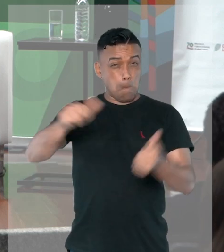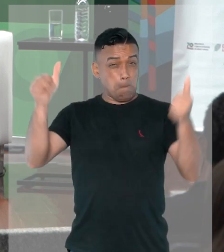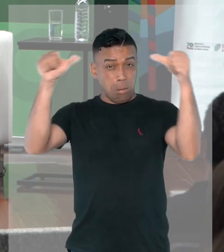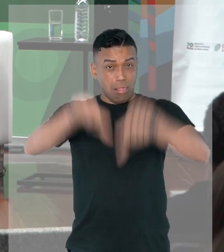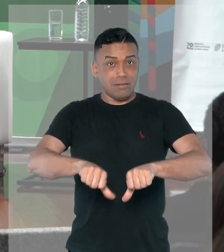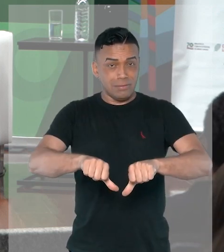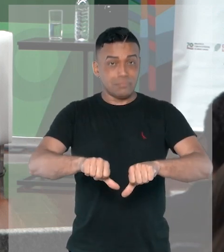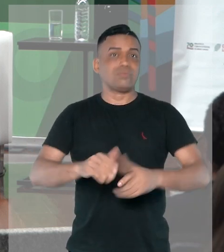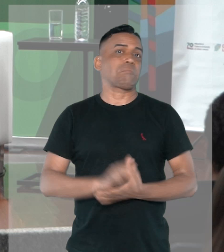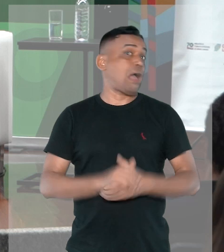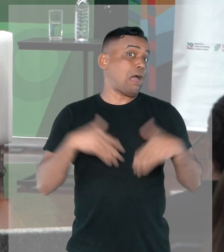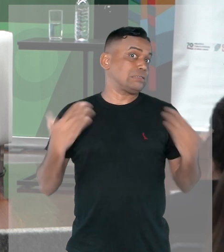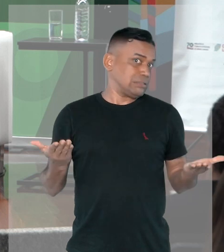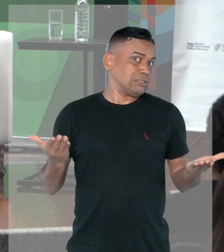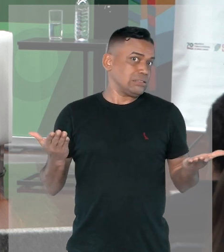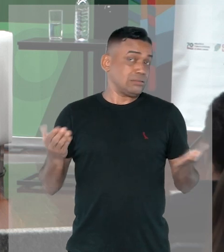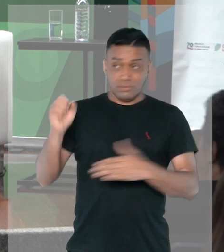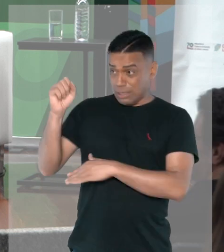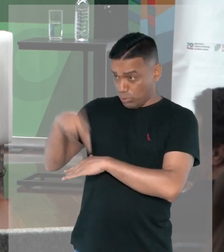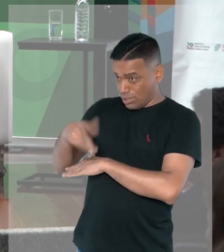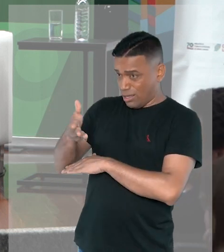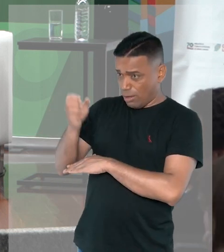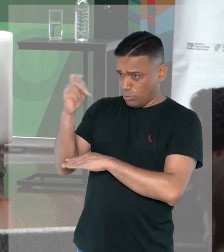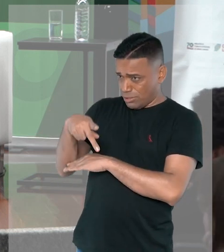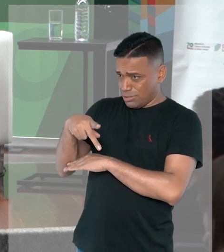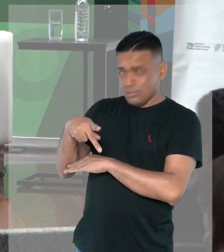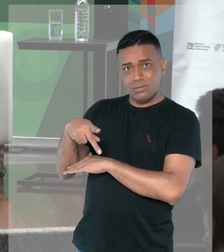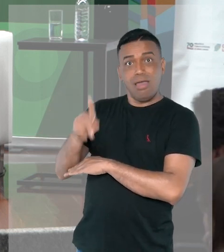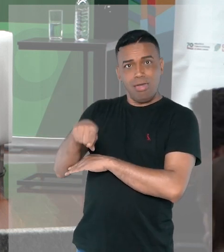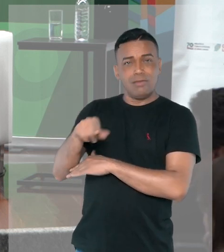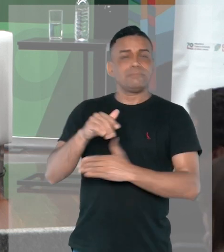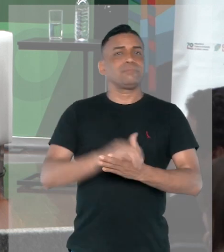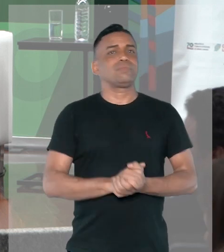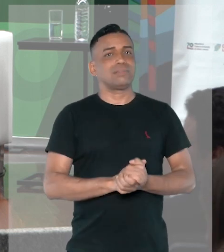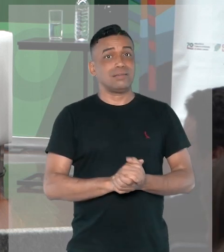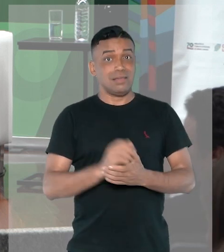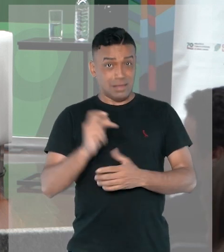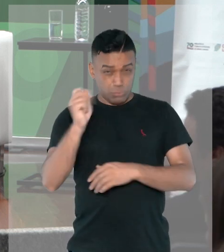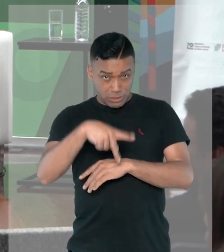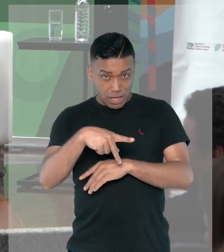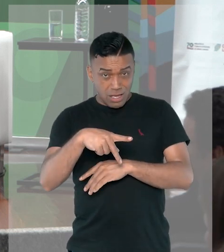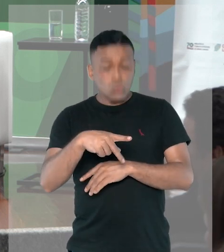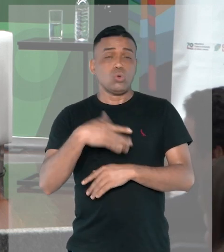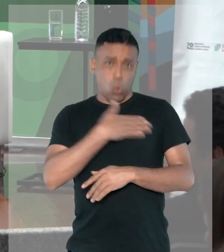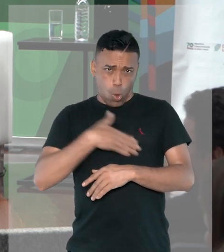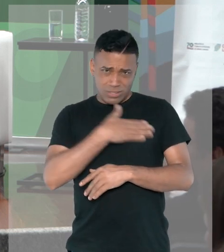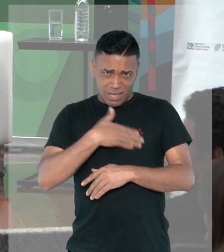mas fora disso, não. Você está aposentado? É. E você está gostando?